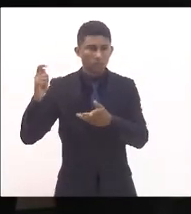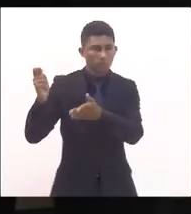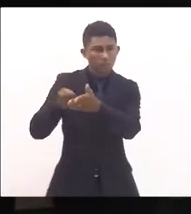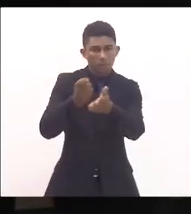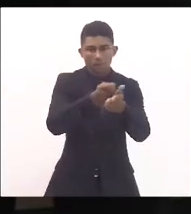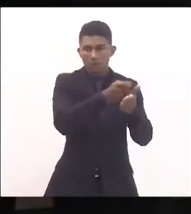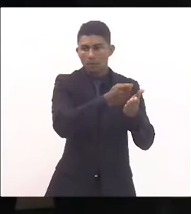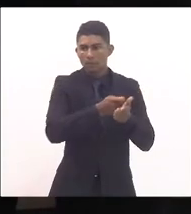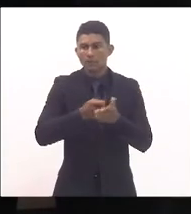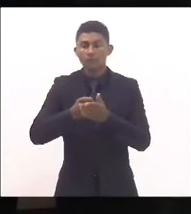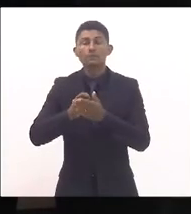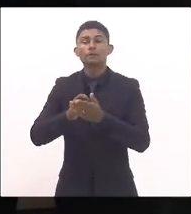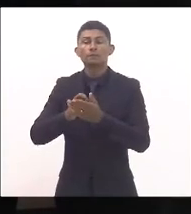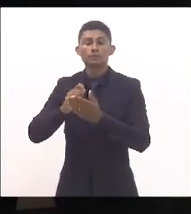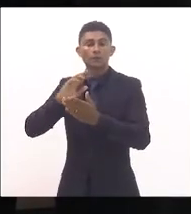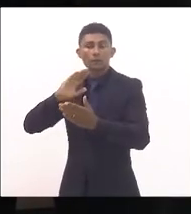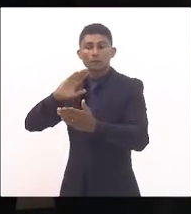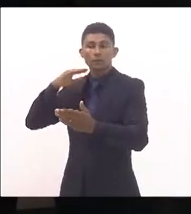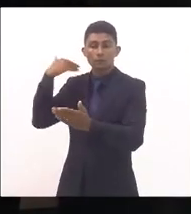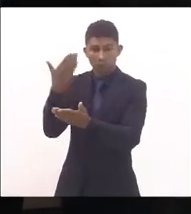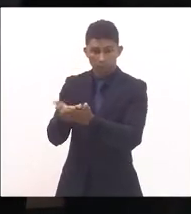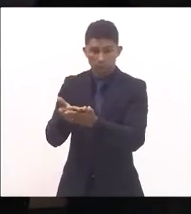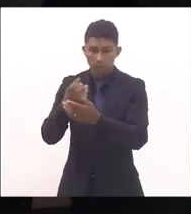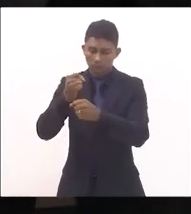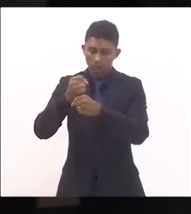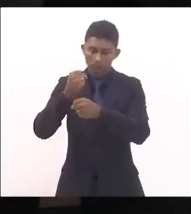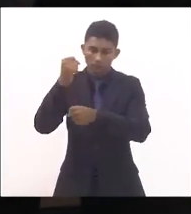até o ano de